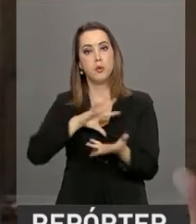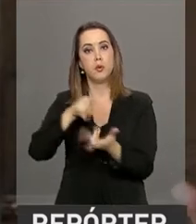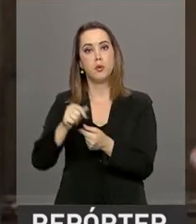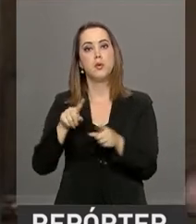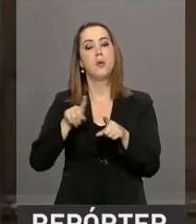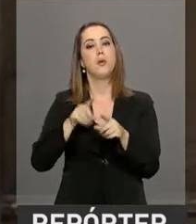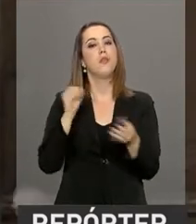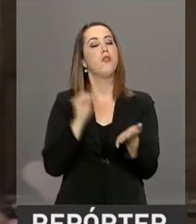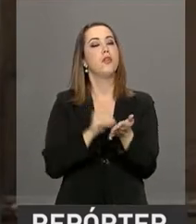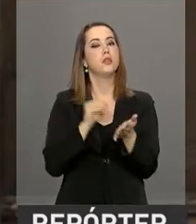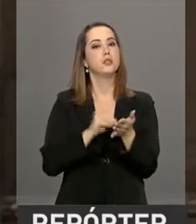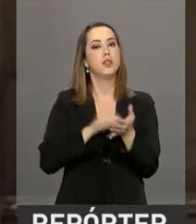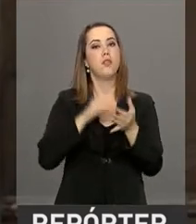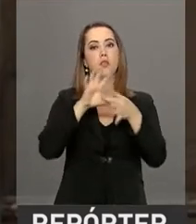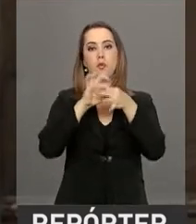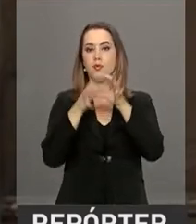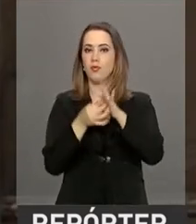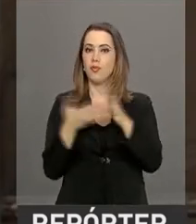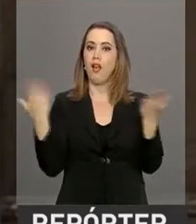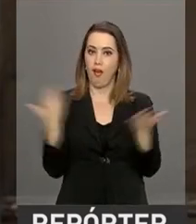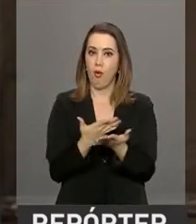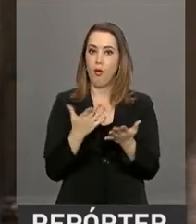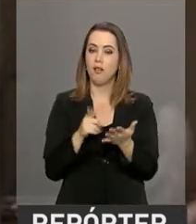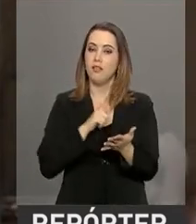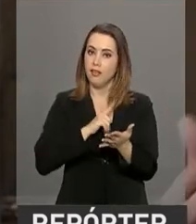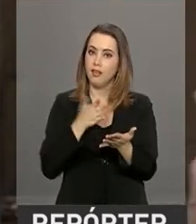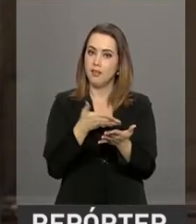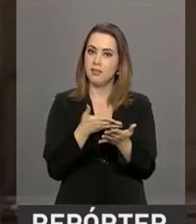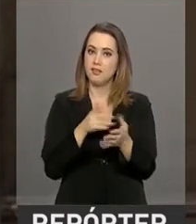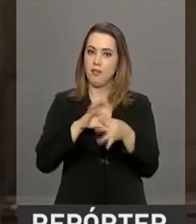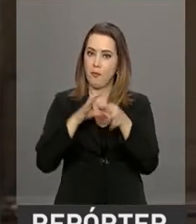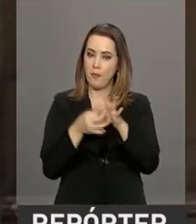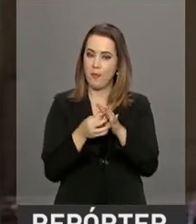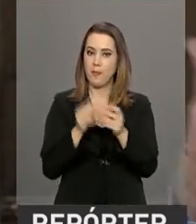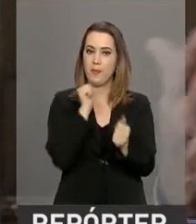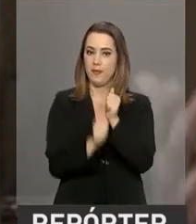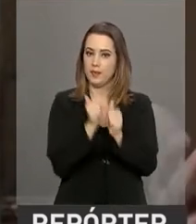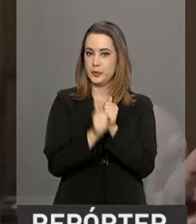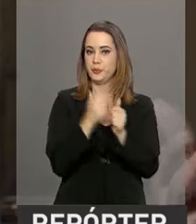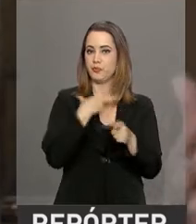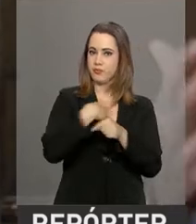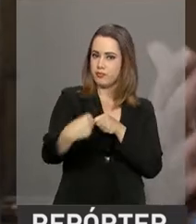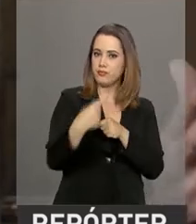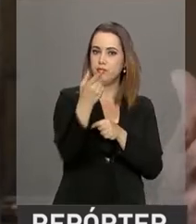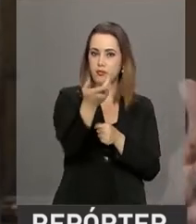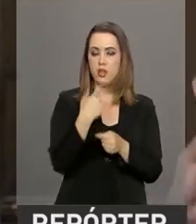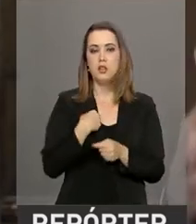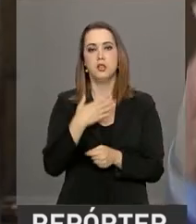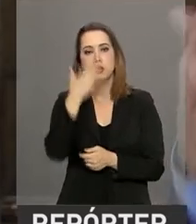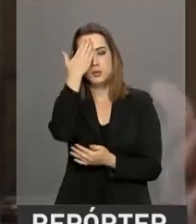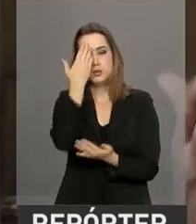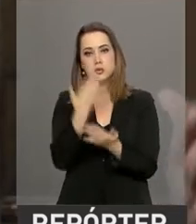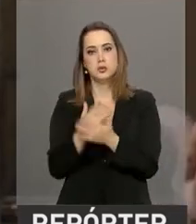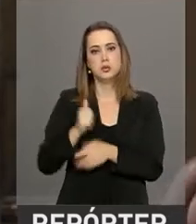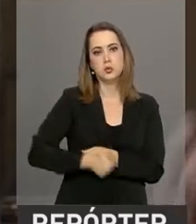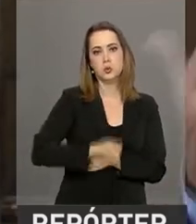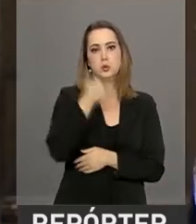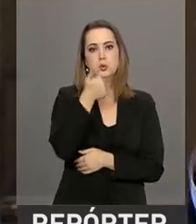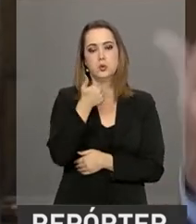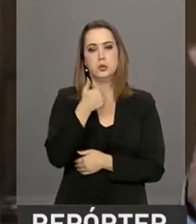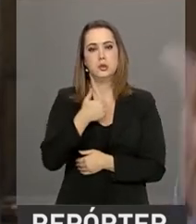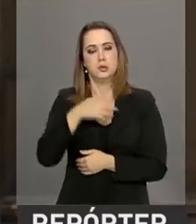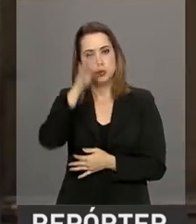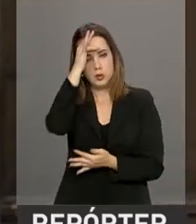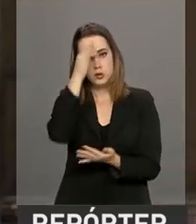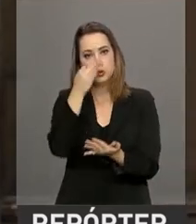das olimpíadas e hoje agora passou a ter portanto tudo isso eu creio que contribuirá para melhorar a autoestima do brasil nós